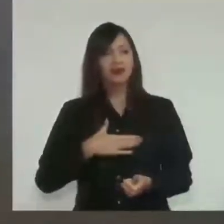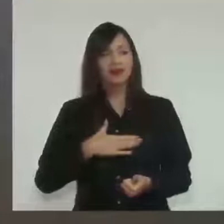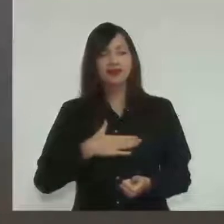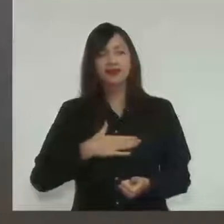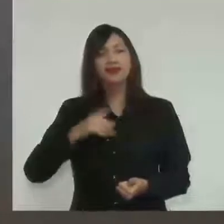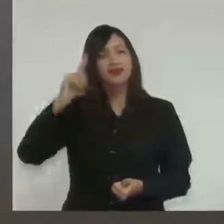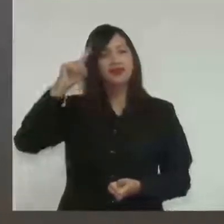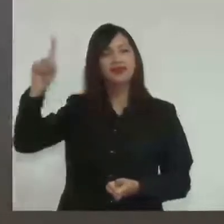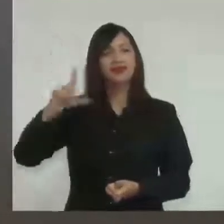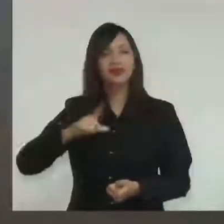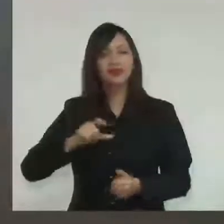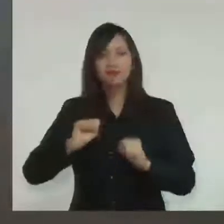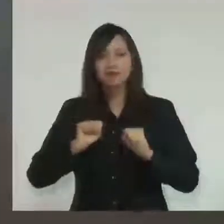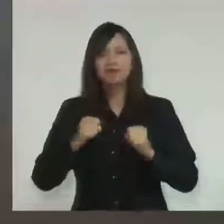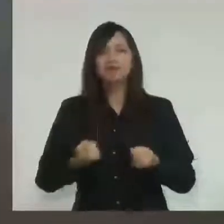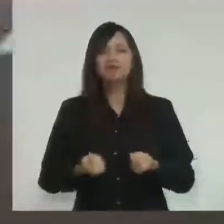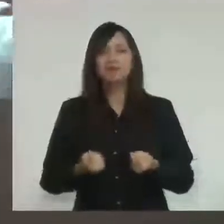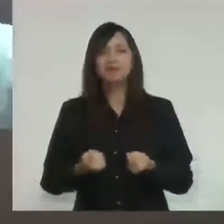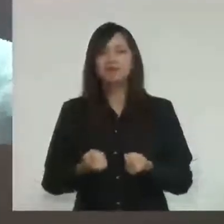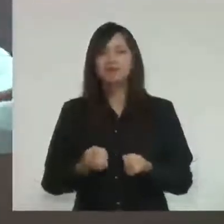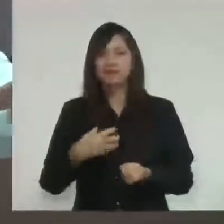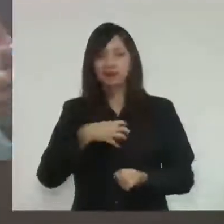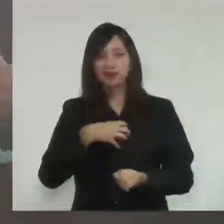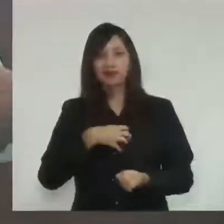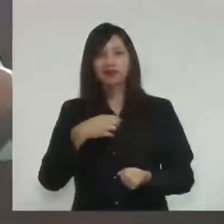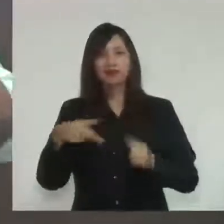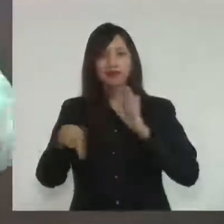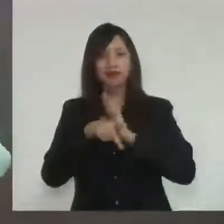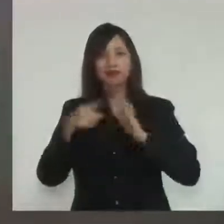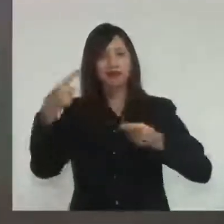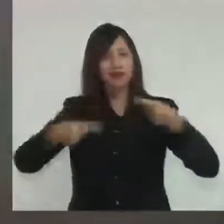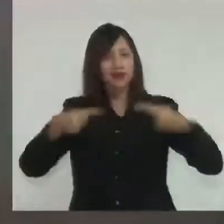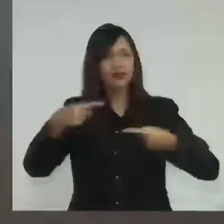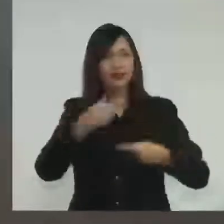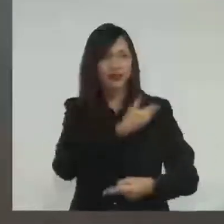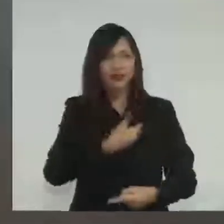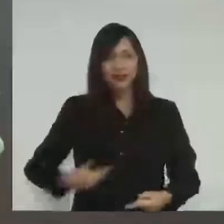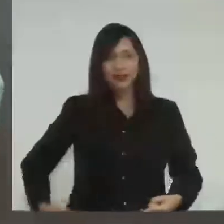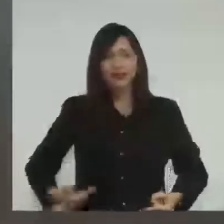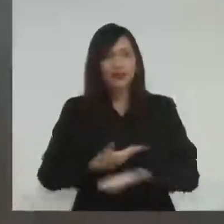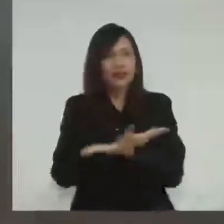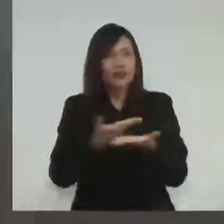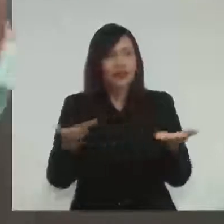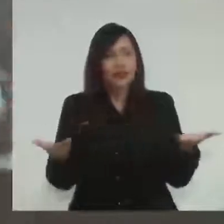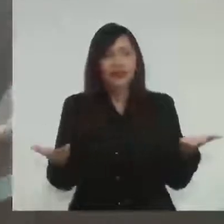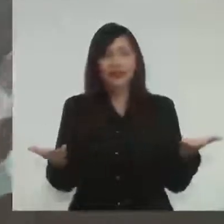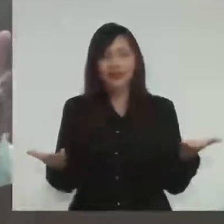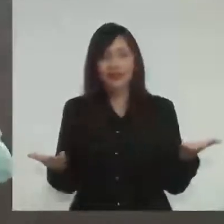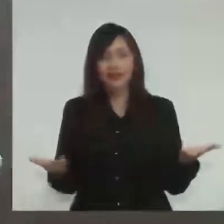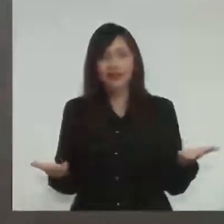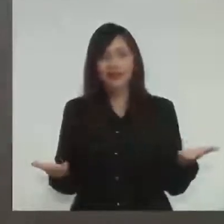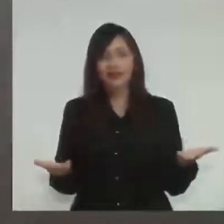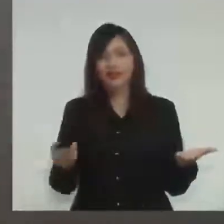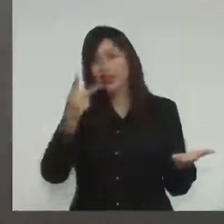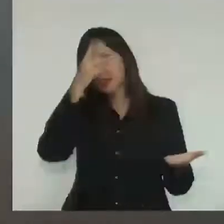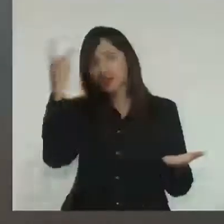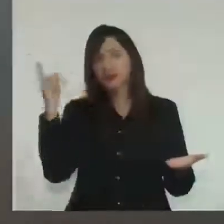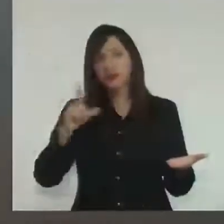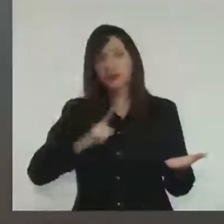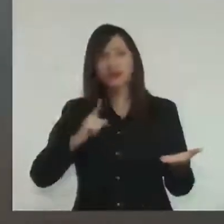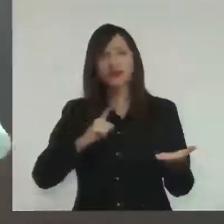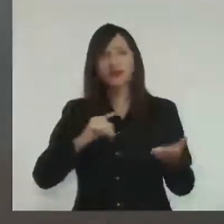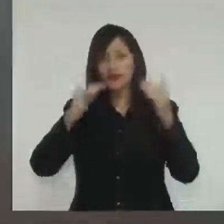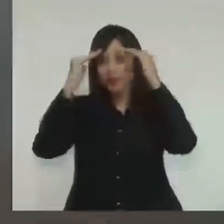dia, né? Porque foi um fruto de um debate público, que todas as escolas participaram, milhares de pessoas. Então, acho que o caminho é